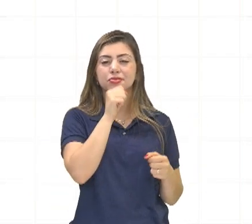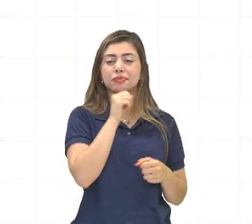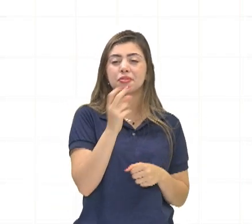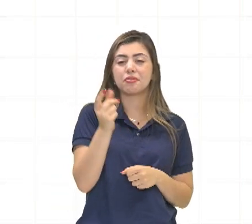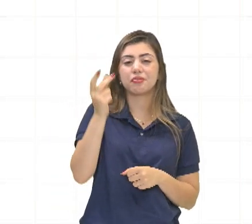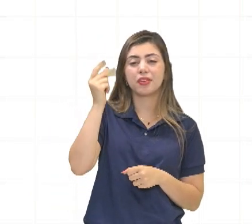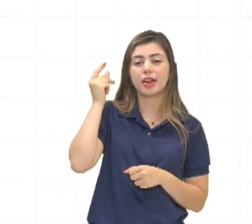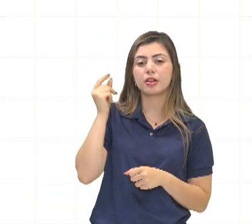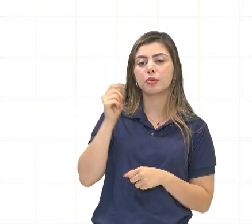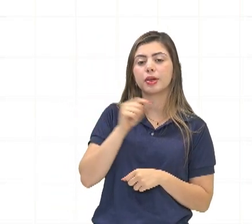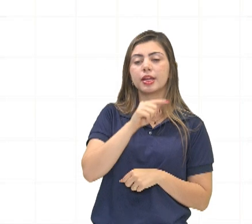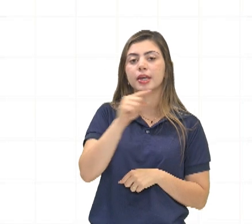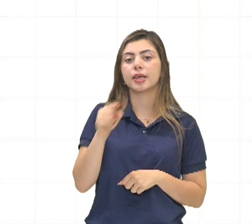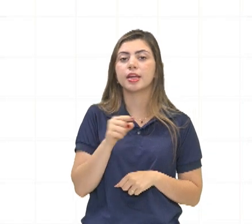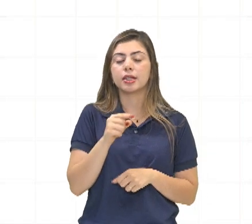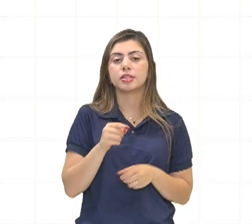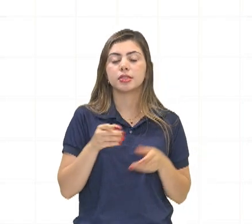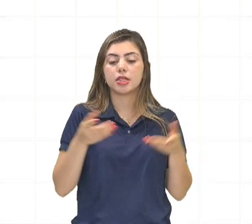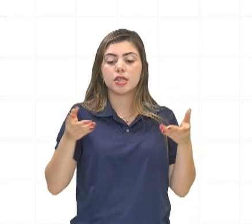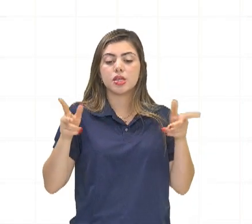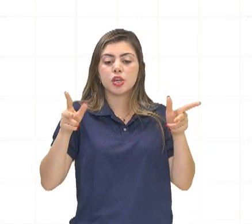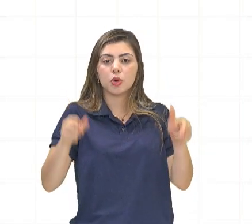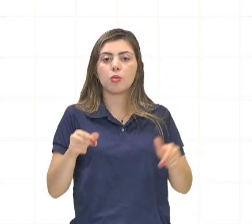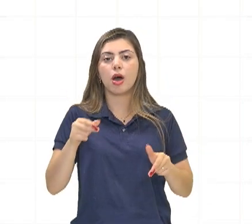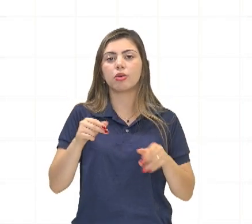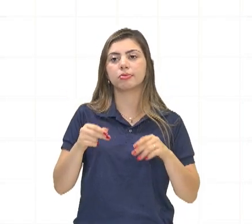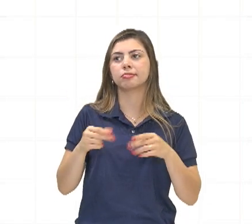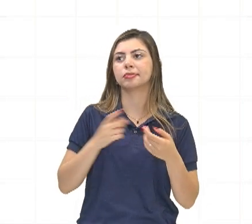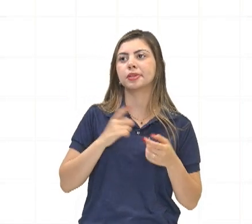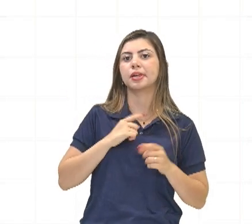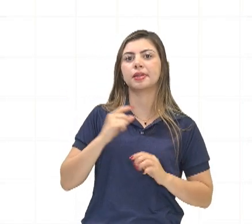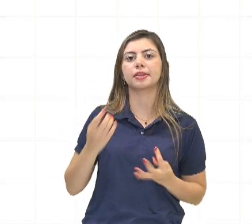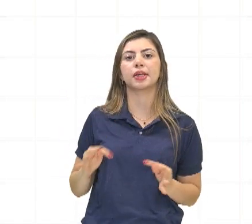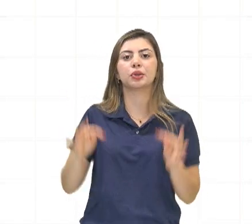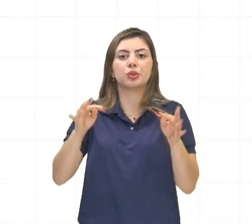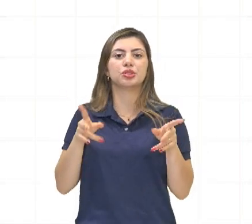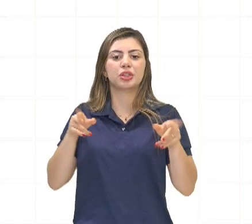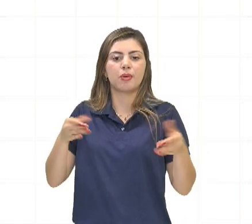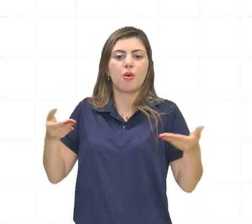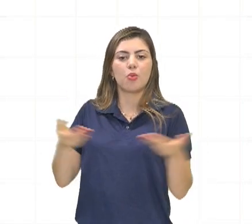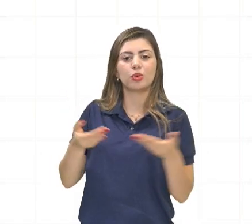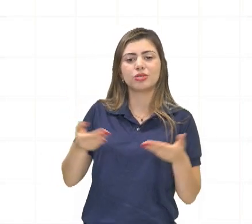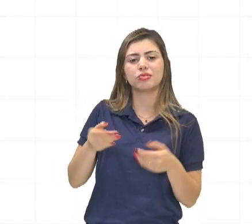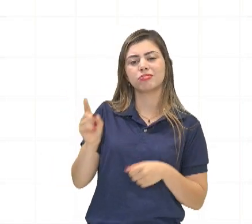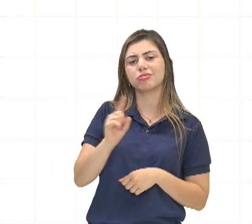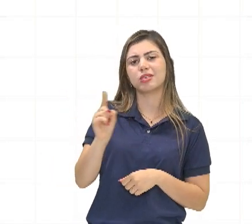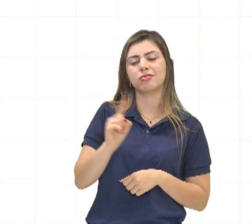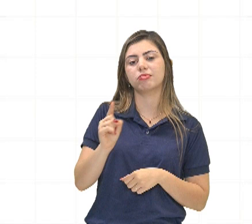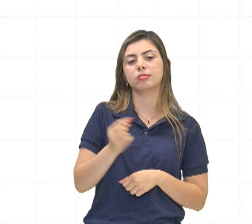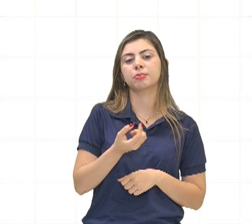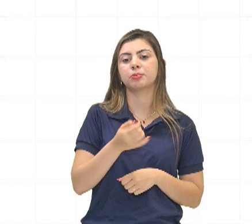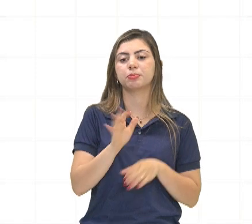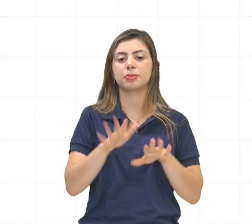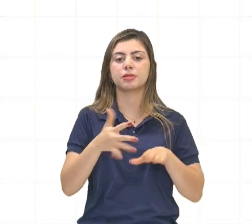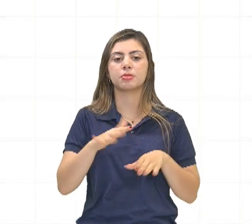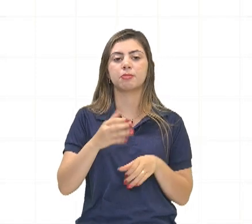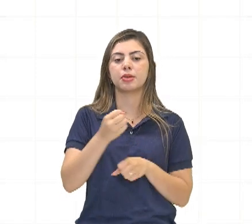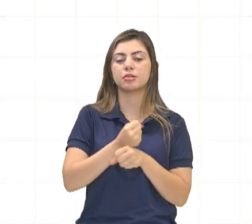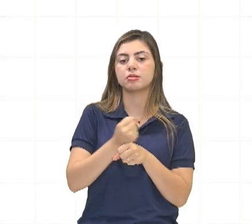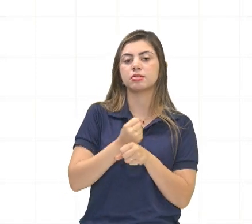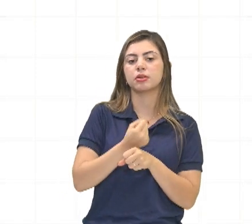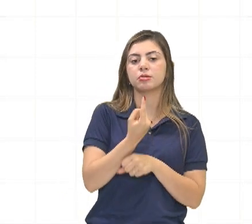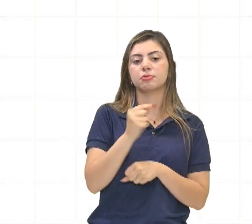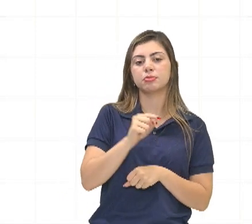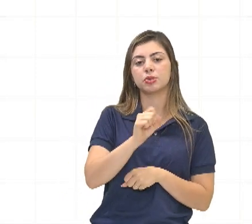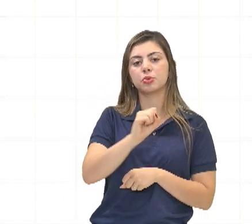tantas fontes diferentes como tem hoje em dia. Lá pelos anos 1800, as principais coisas que eles usavam